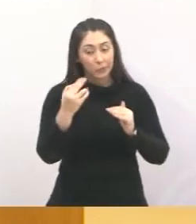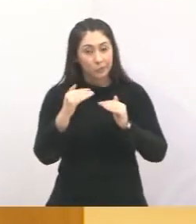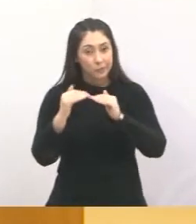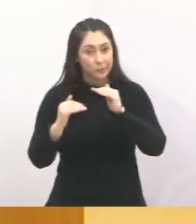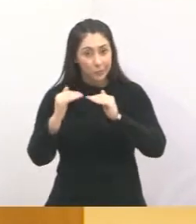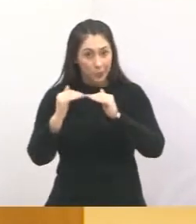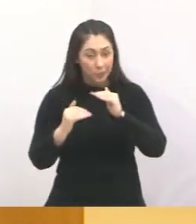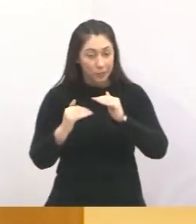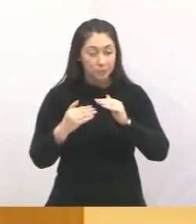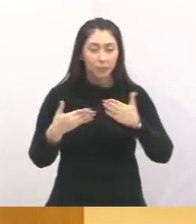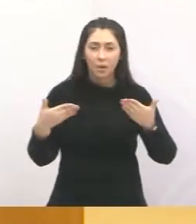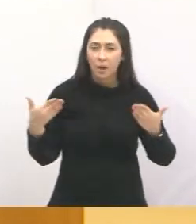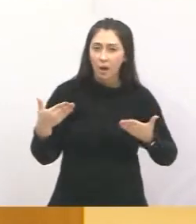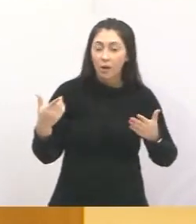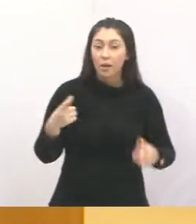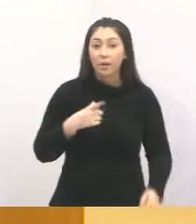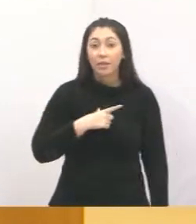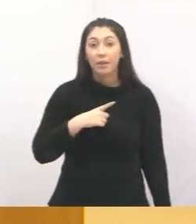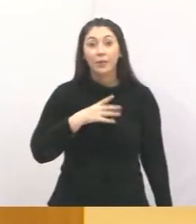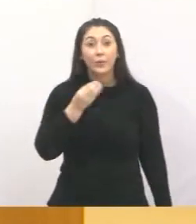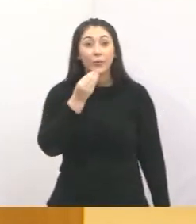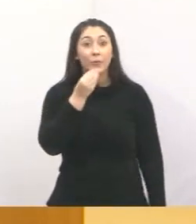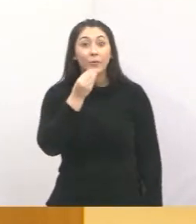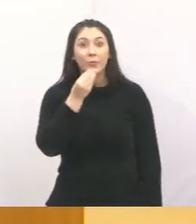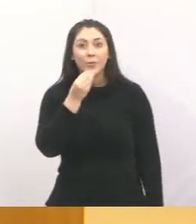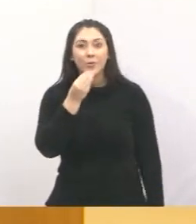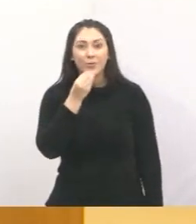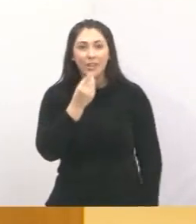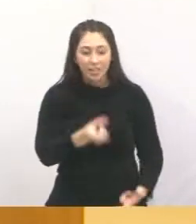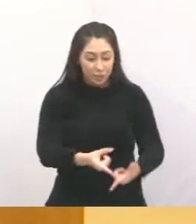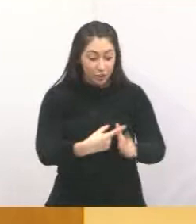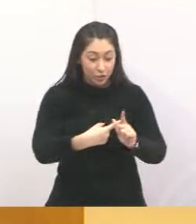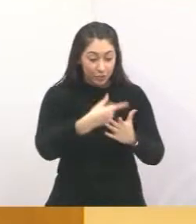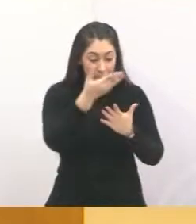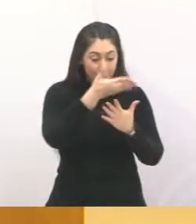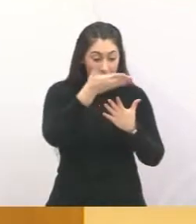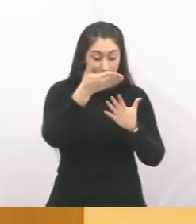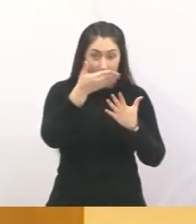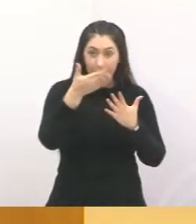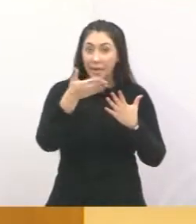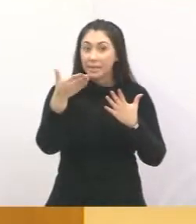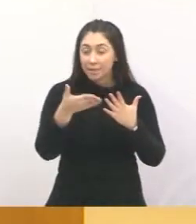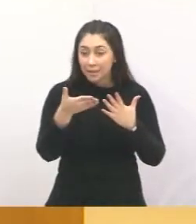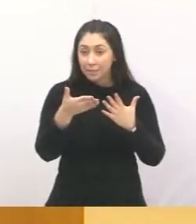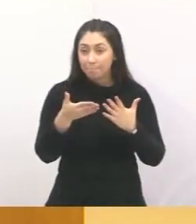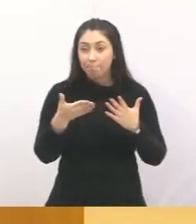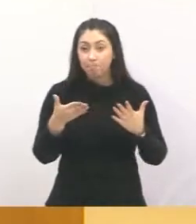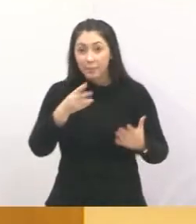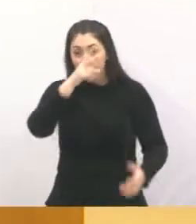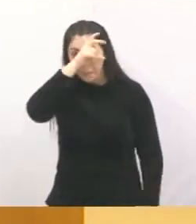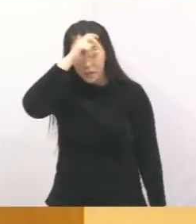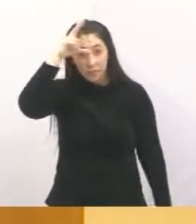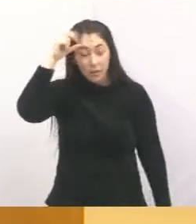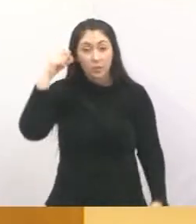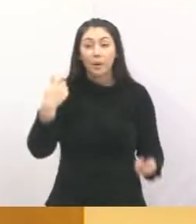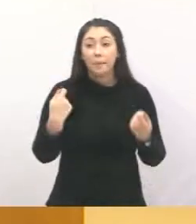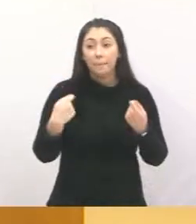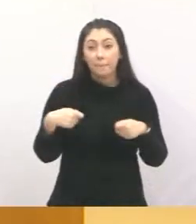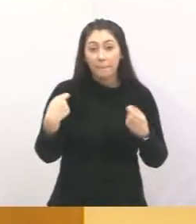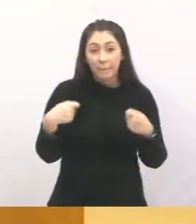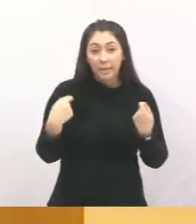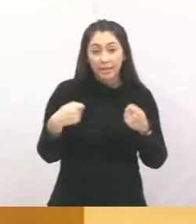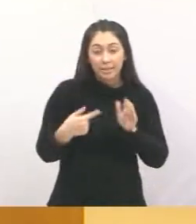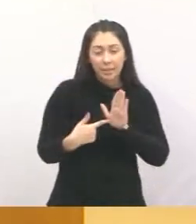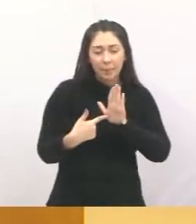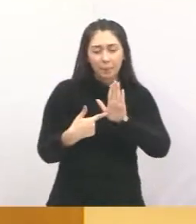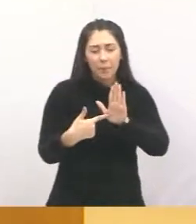oportunidade de fazer esse parcelamento, em que a Prefeitura ela tem que apresentar